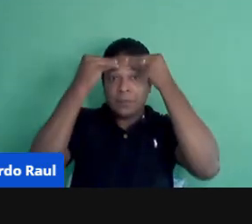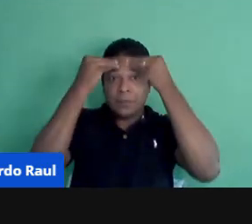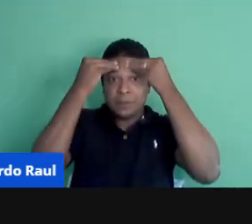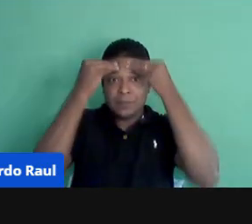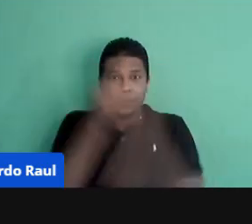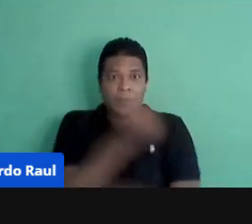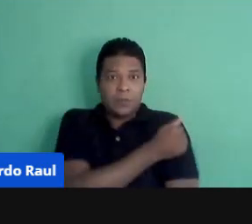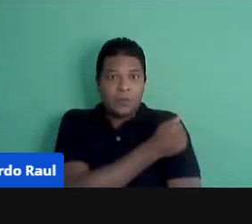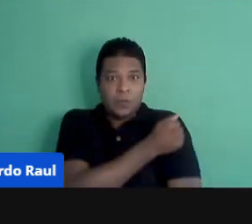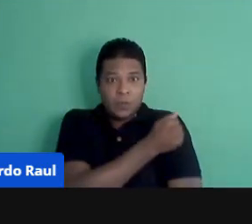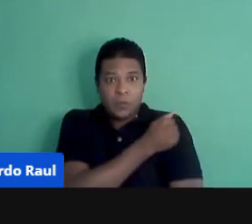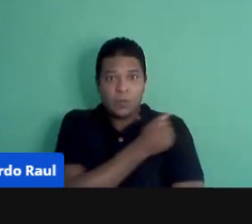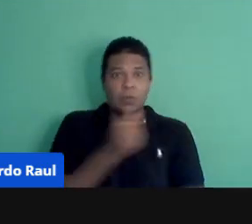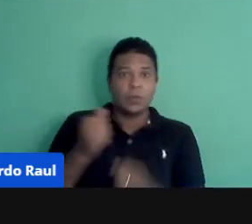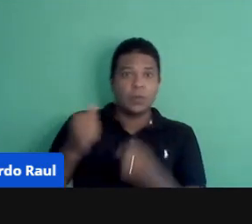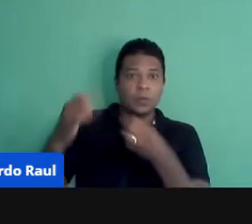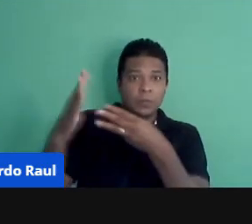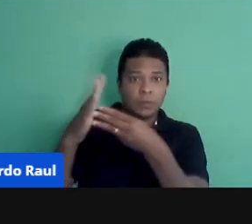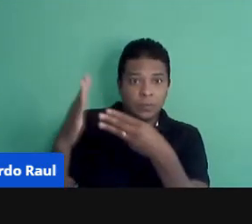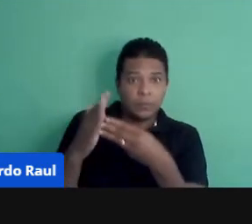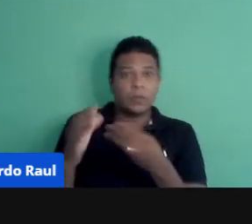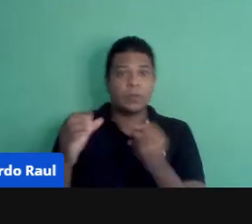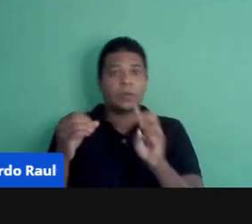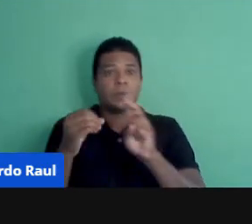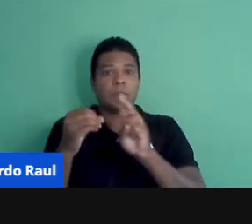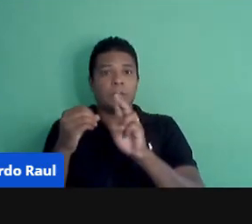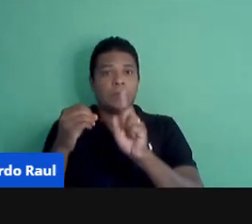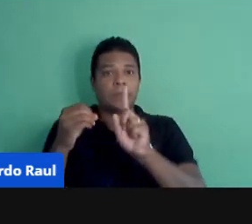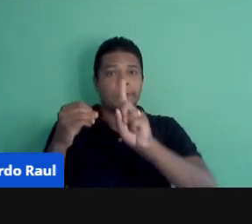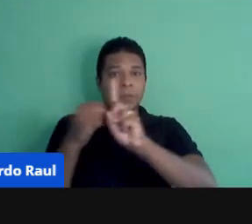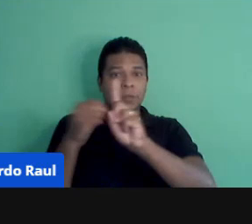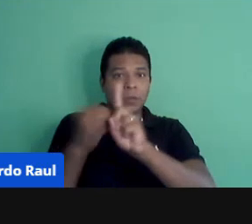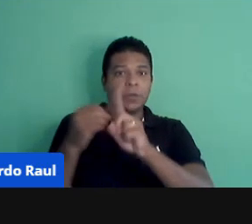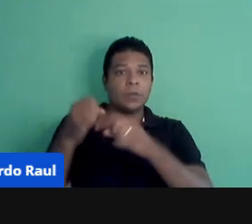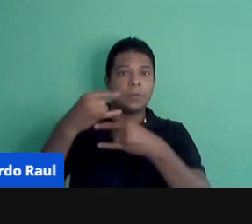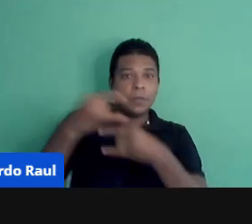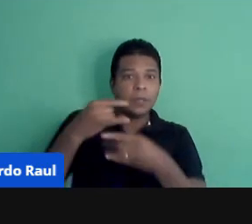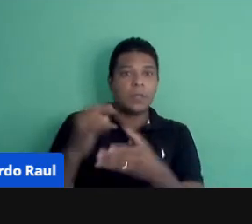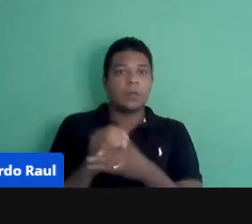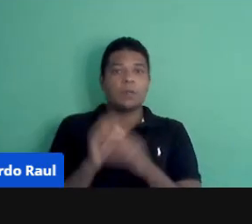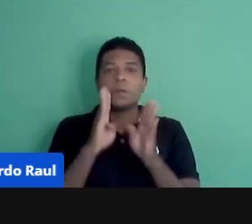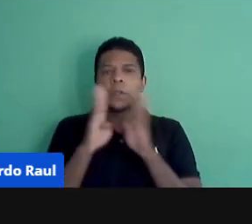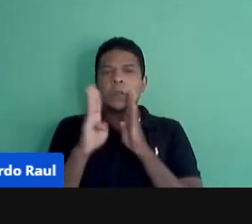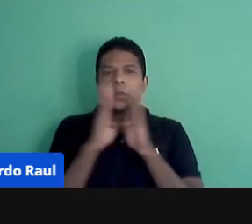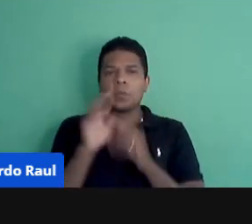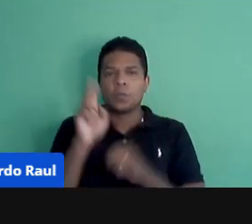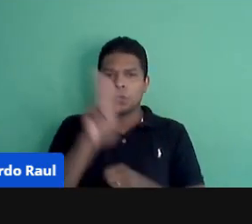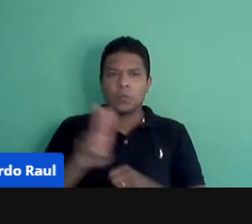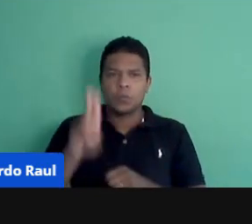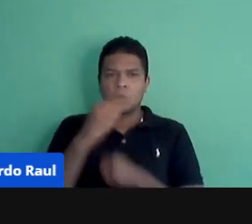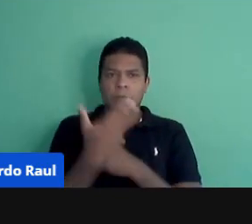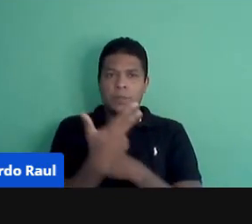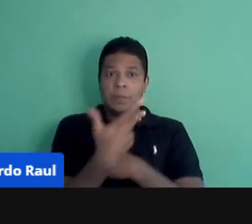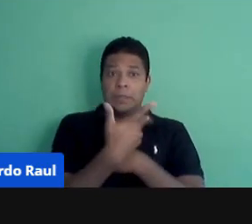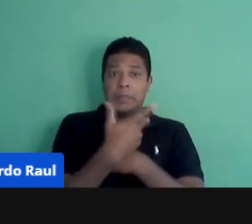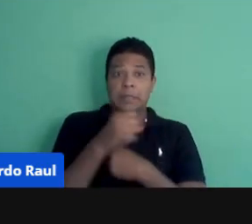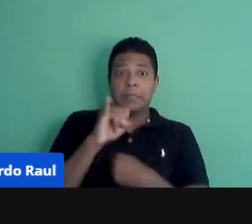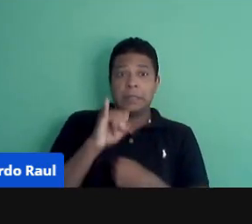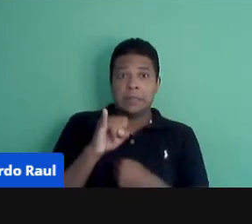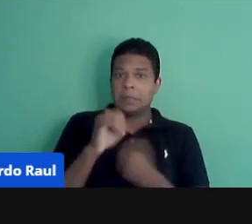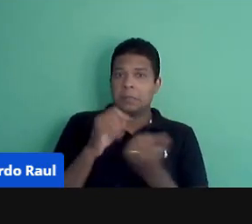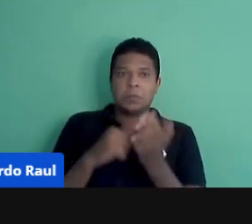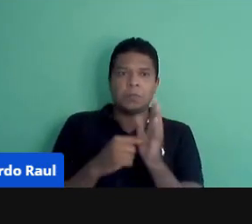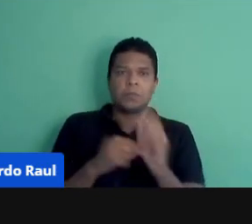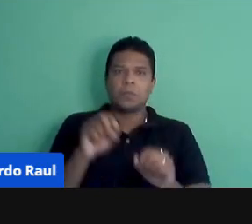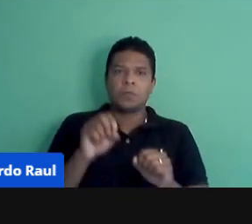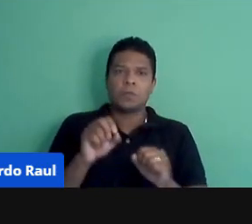Google Meet, os formulários online, o Facebook, usamos vídeos, né? E se aparecer mais coisas, nós vamos usar